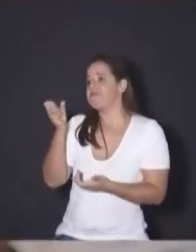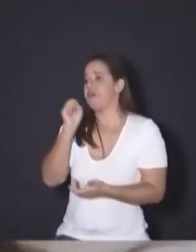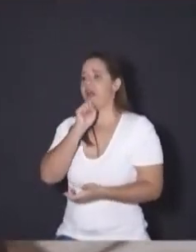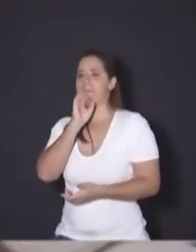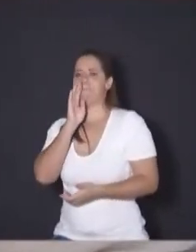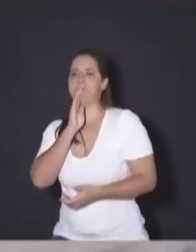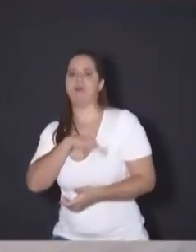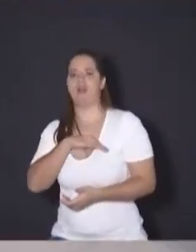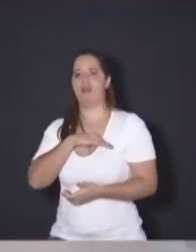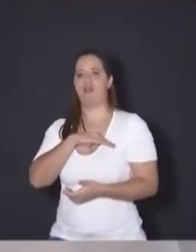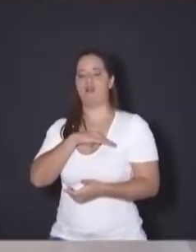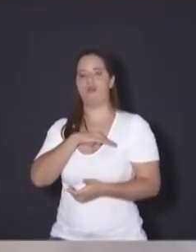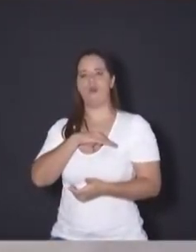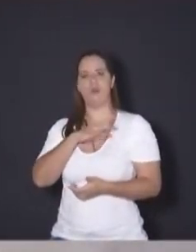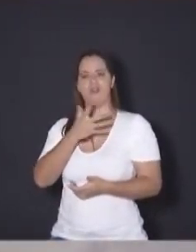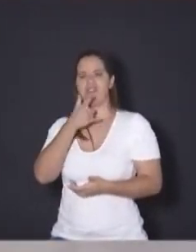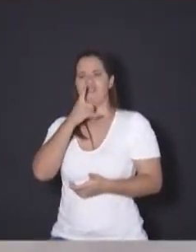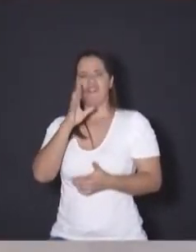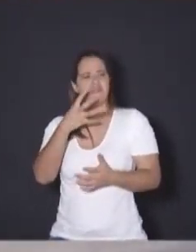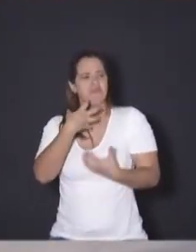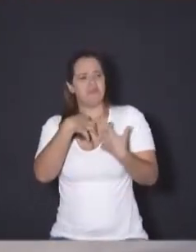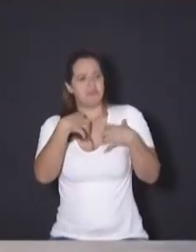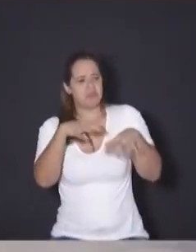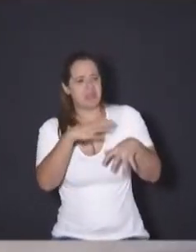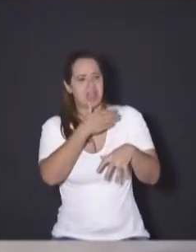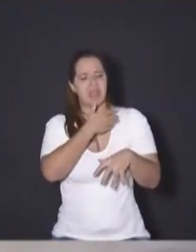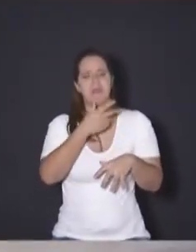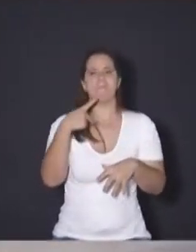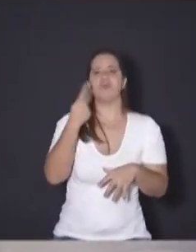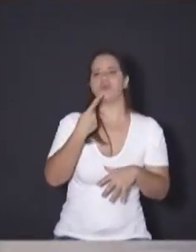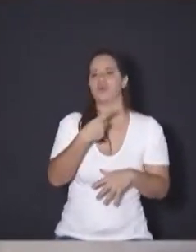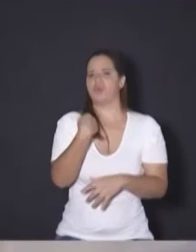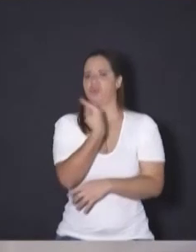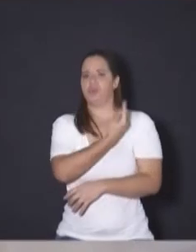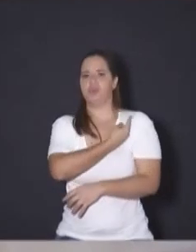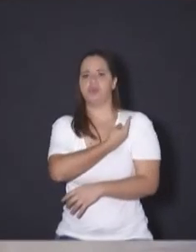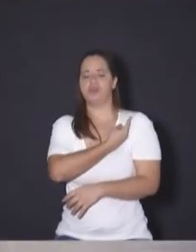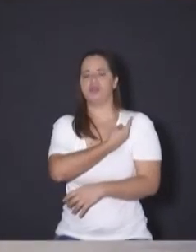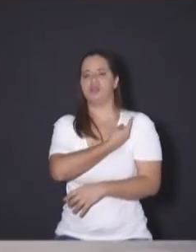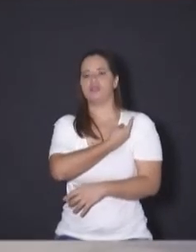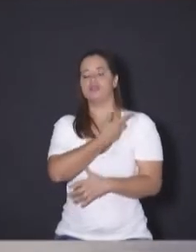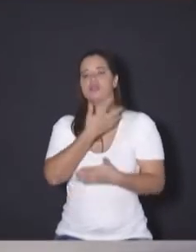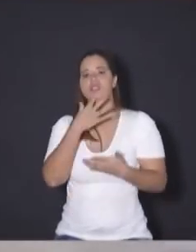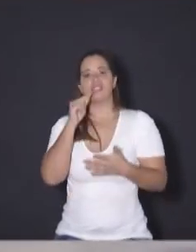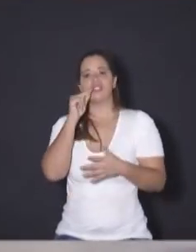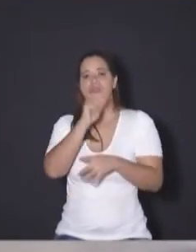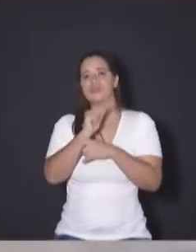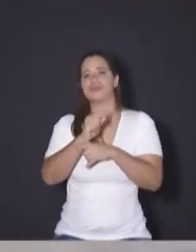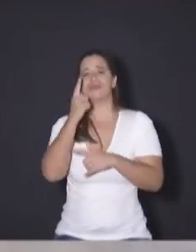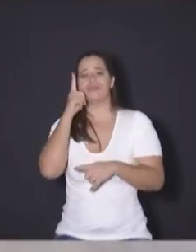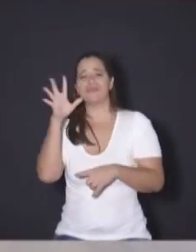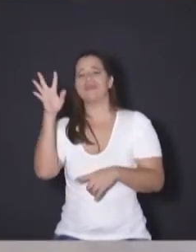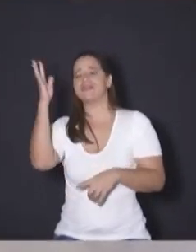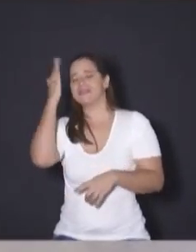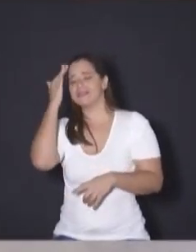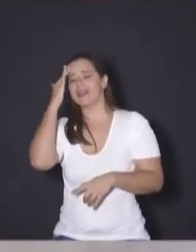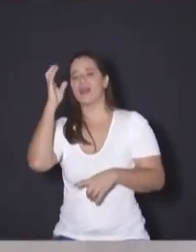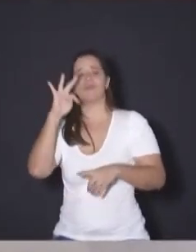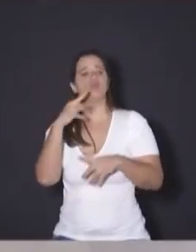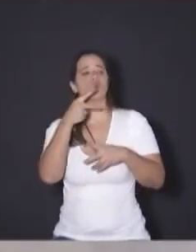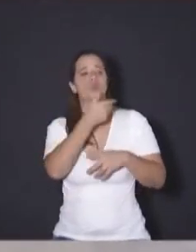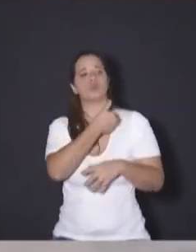então não estão satisfeitos com nossa política é certo isso enterro em todos os governos falam